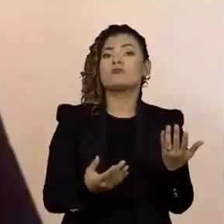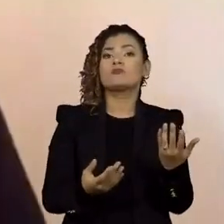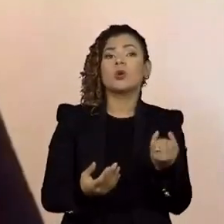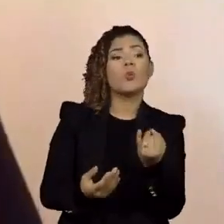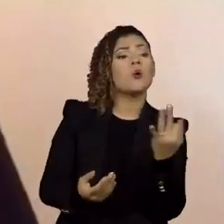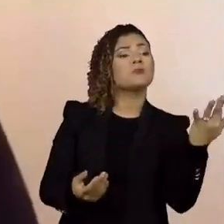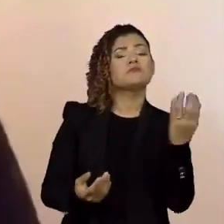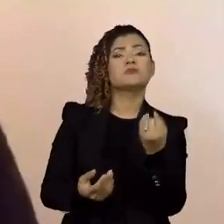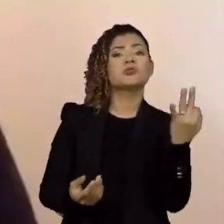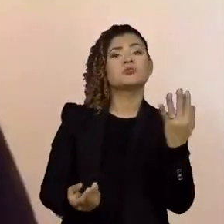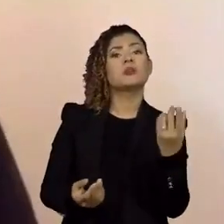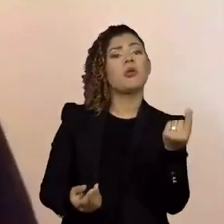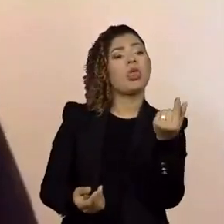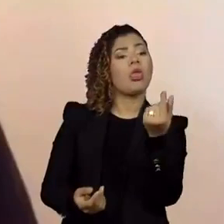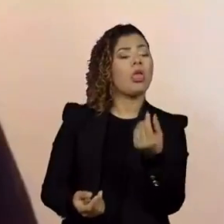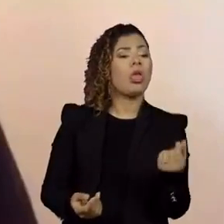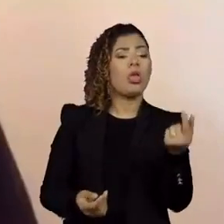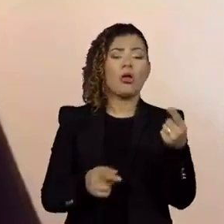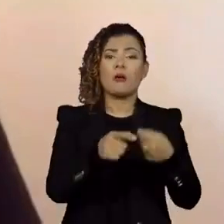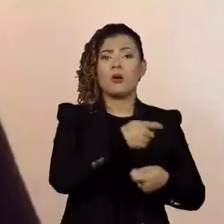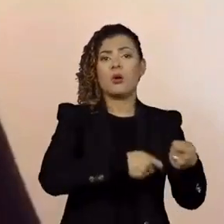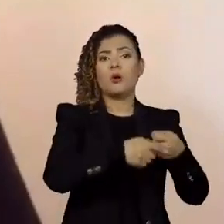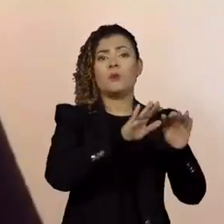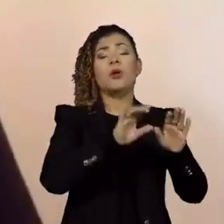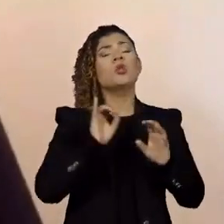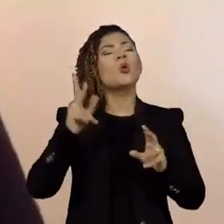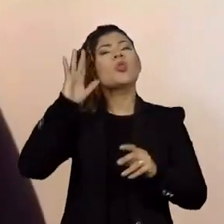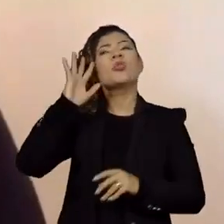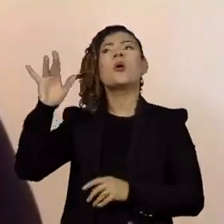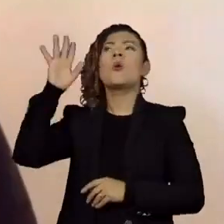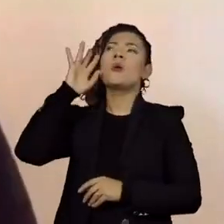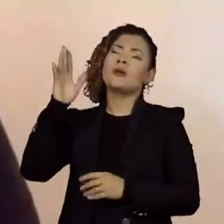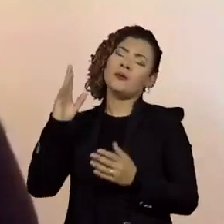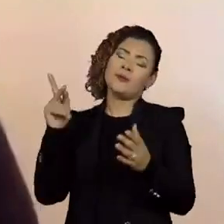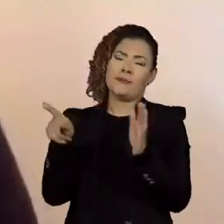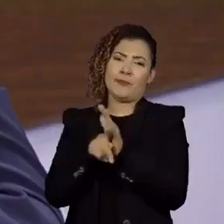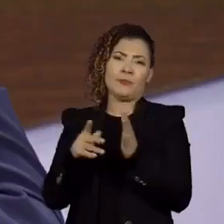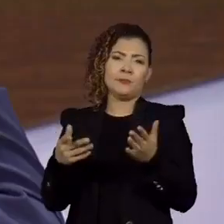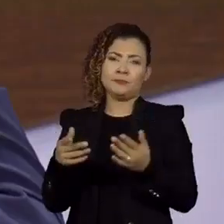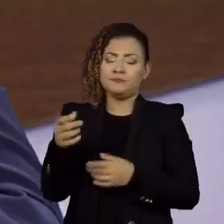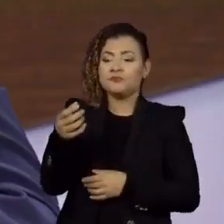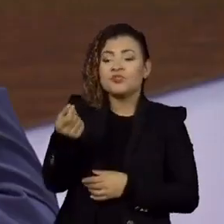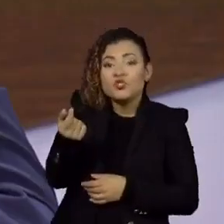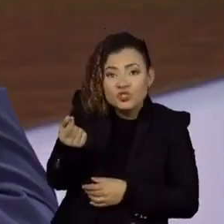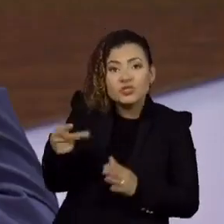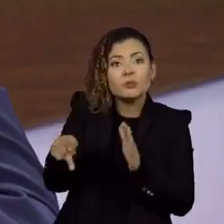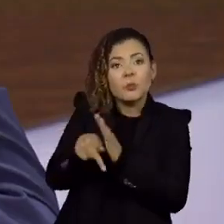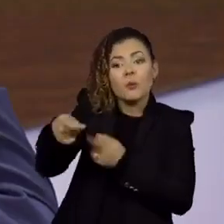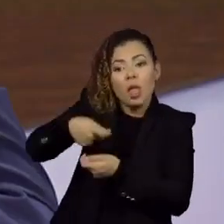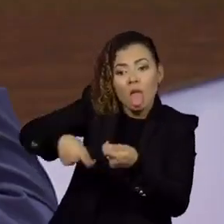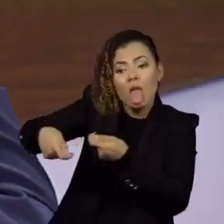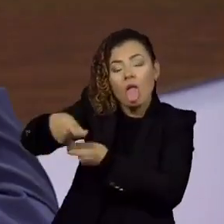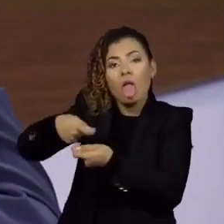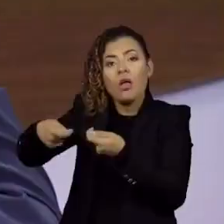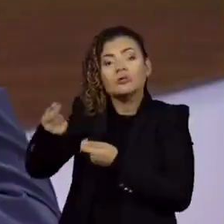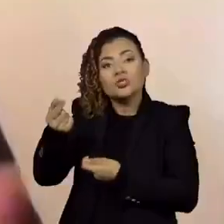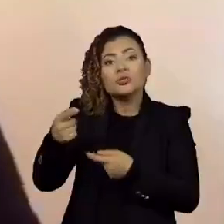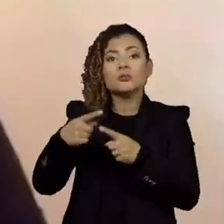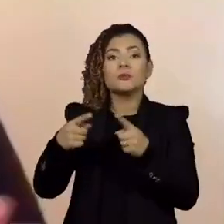unidade contábil na economia. E toda a teoria baseada na moeda mercadoria